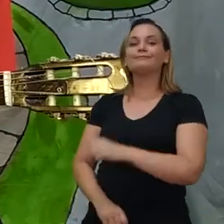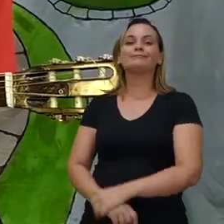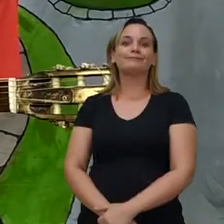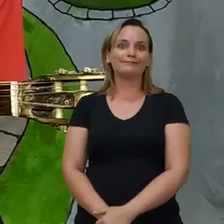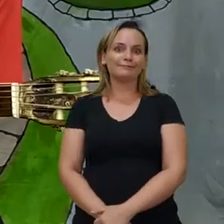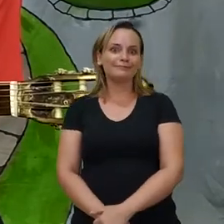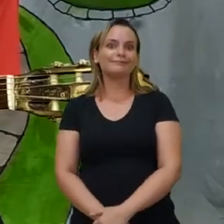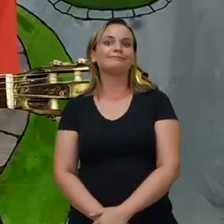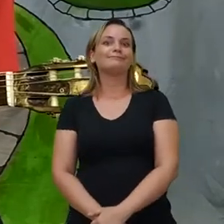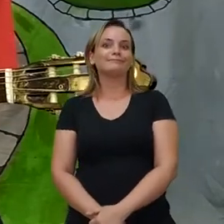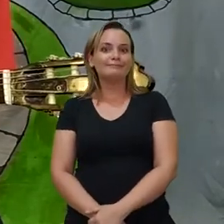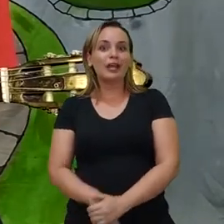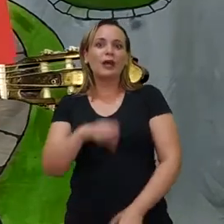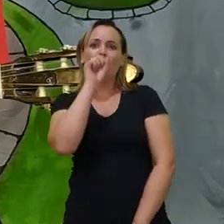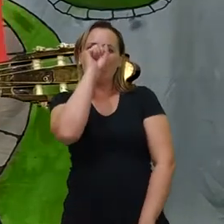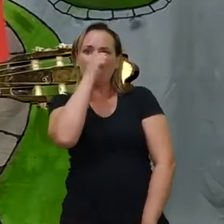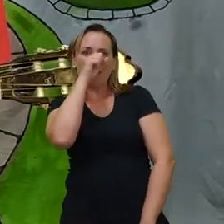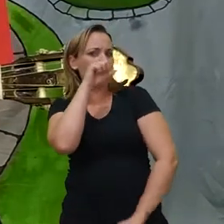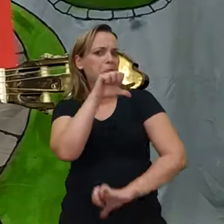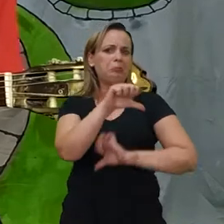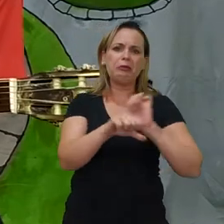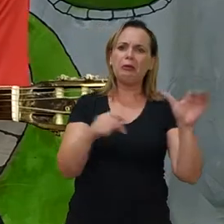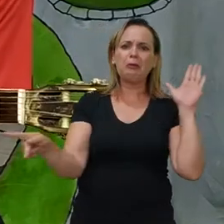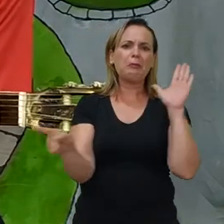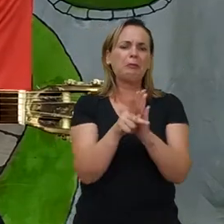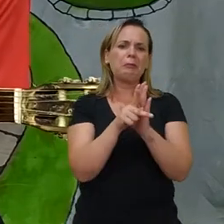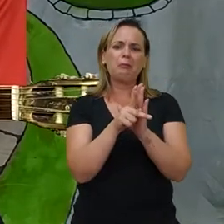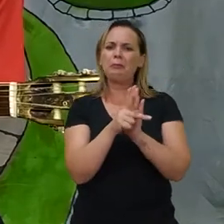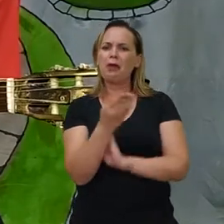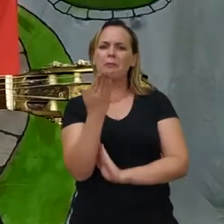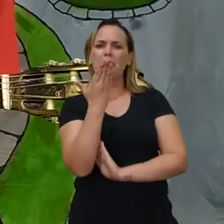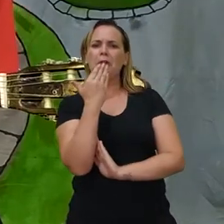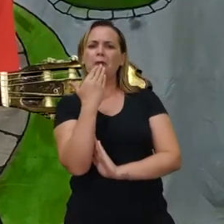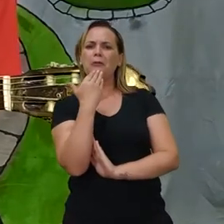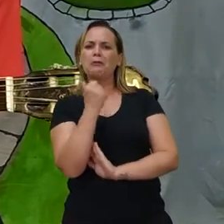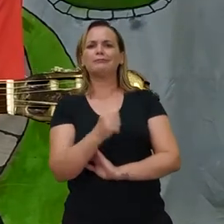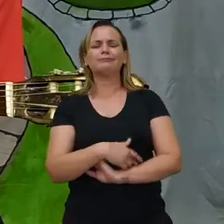Foi aí que o nosso porquinho virou toicinho. Tadinho.